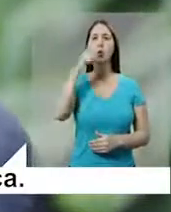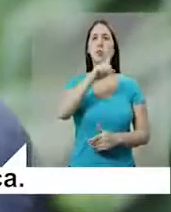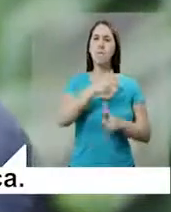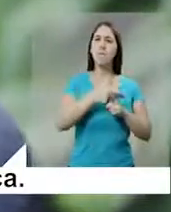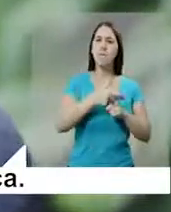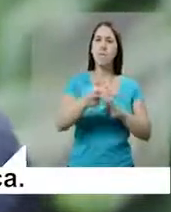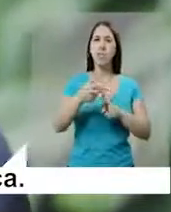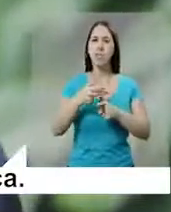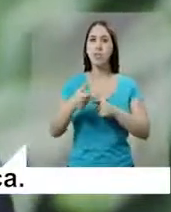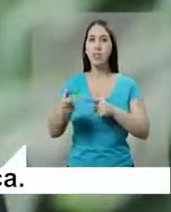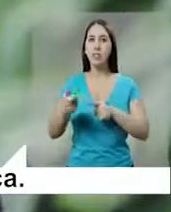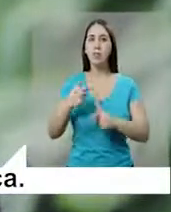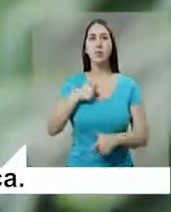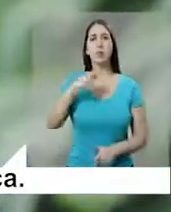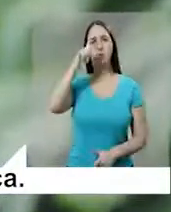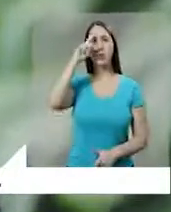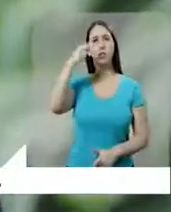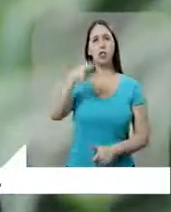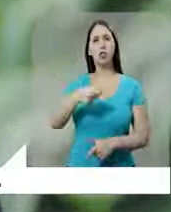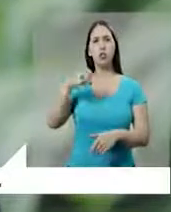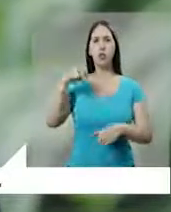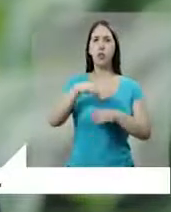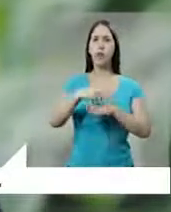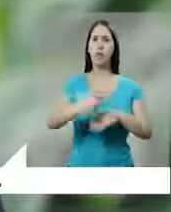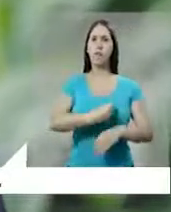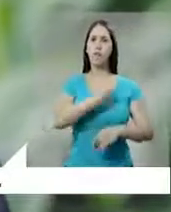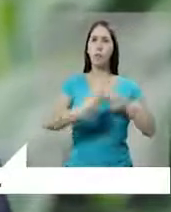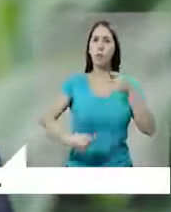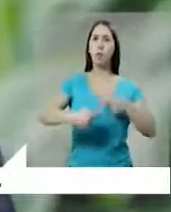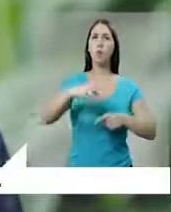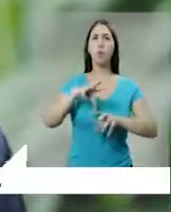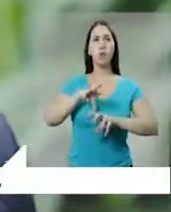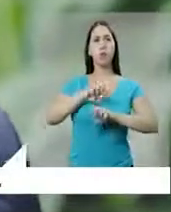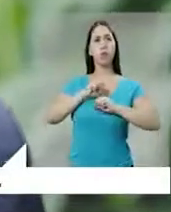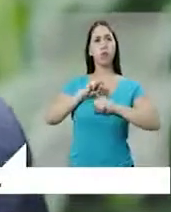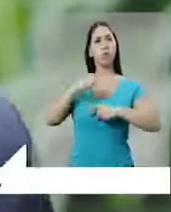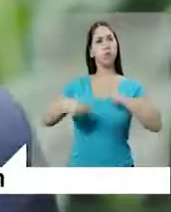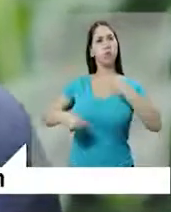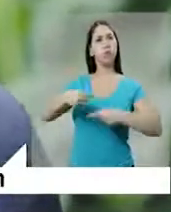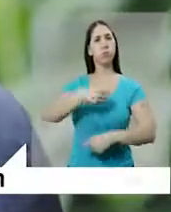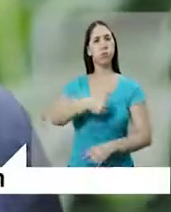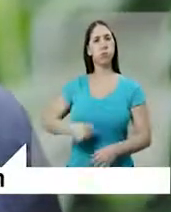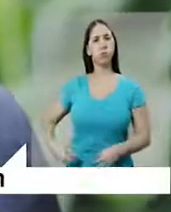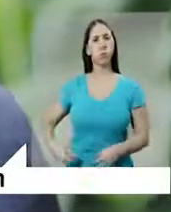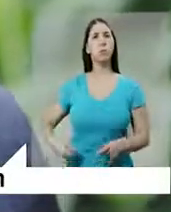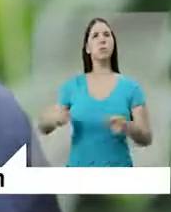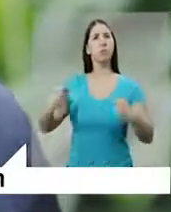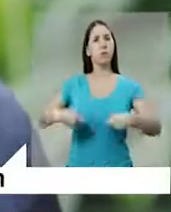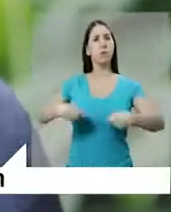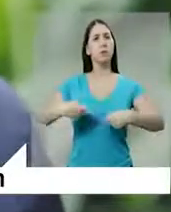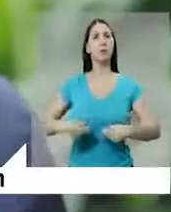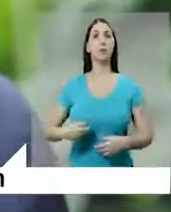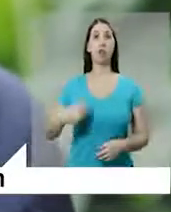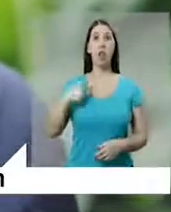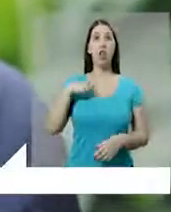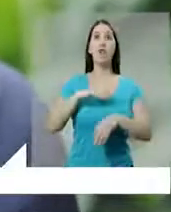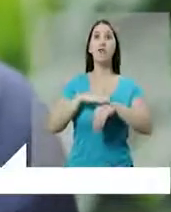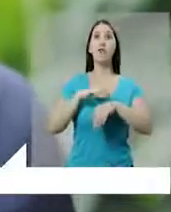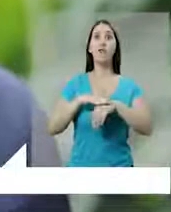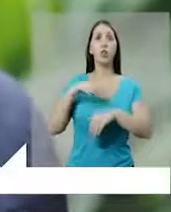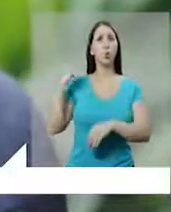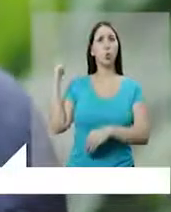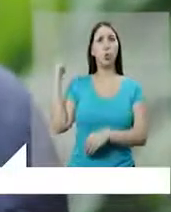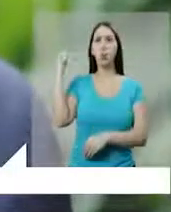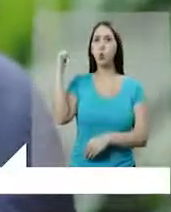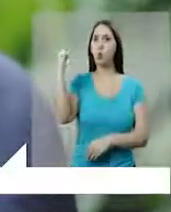venci e decidi entrar na vida pública. Entrei com espírito público, como deve ser. Fiz o que nunca havia sido feito antes por um